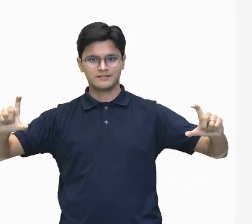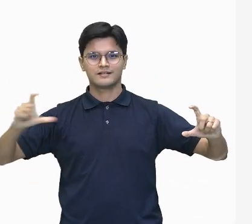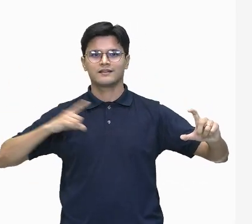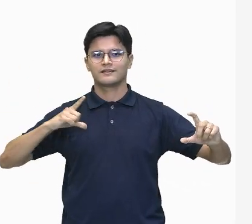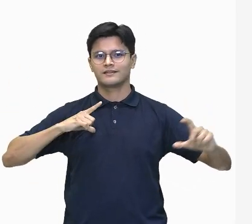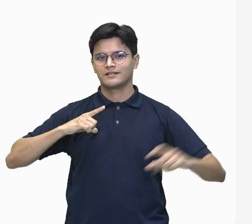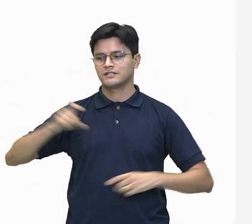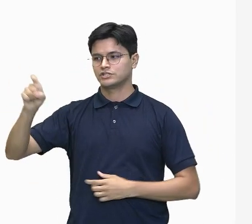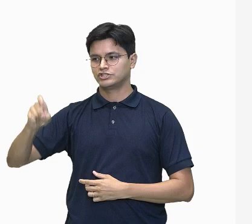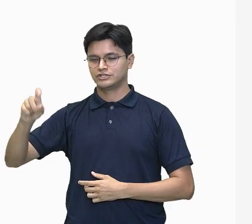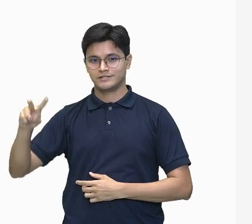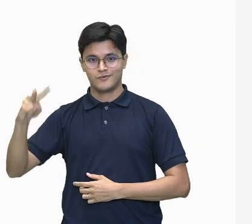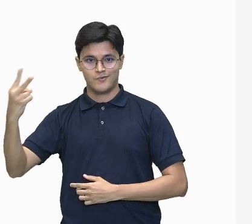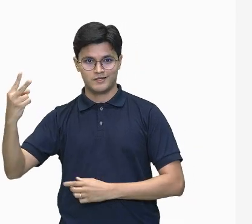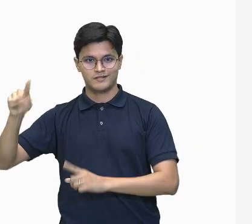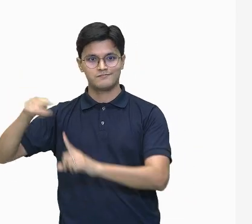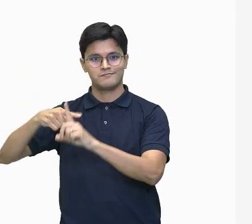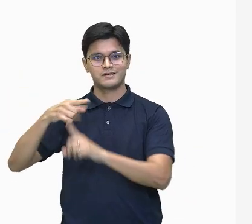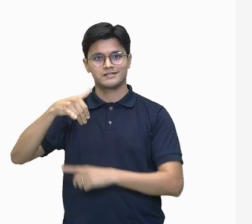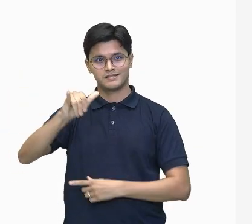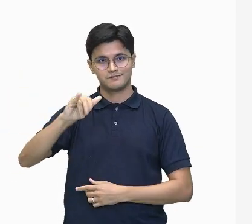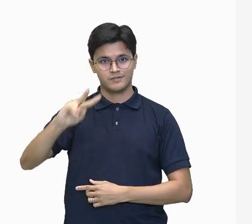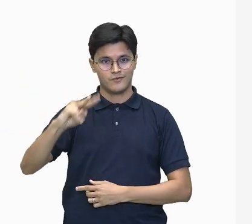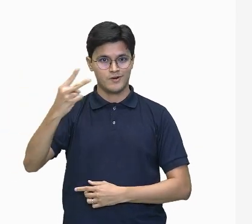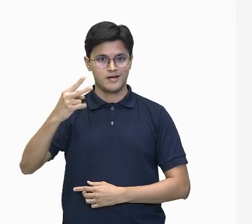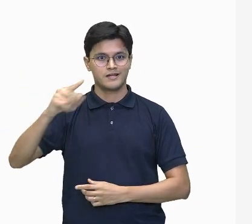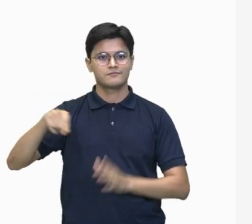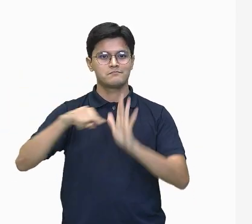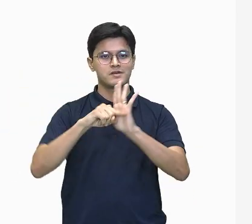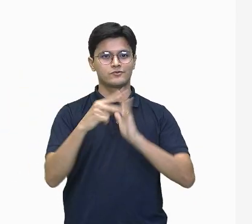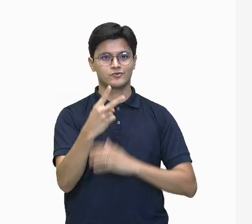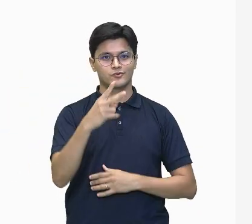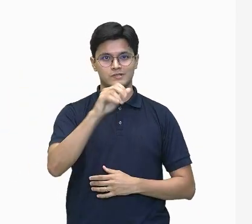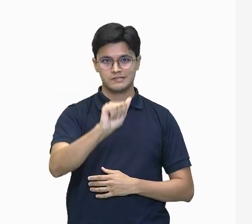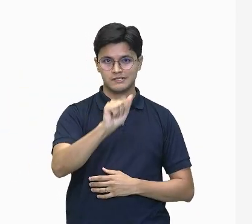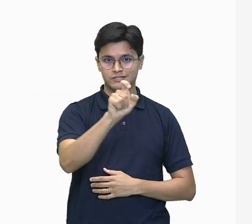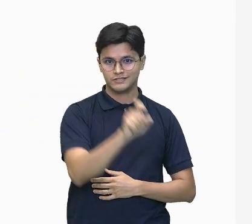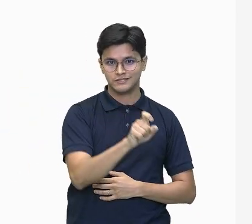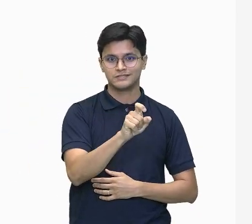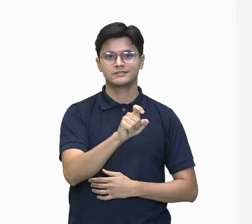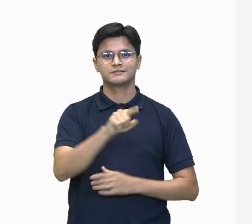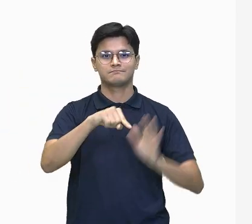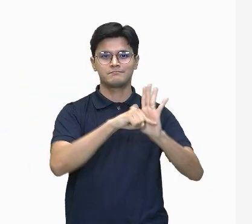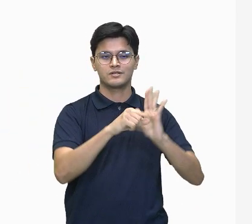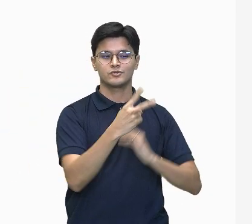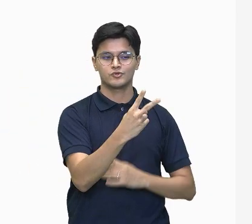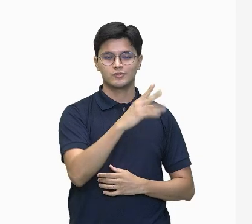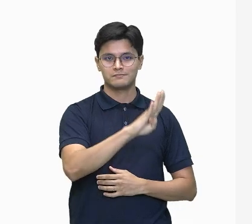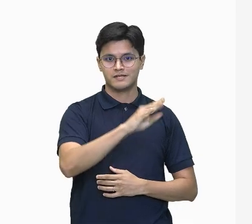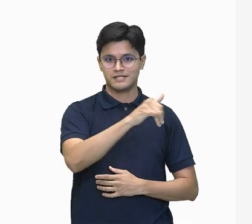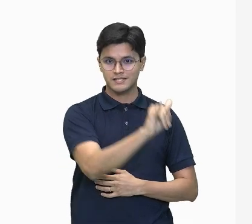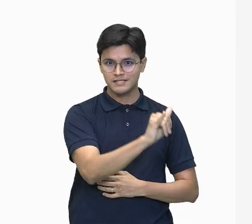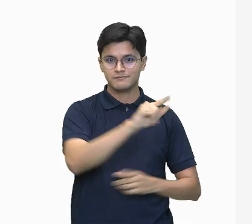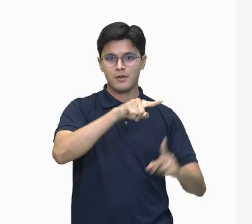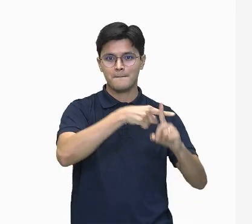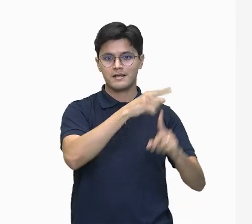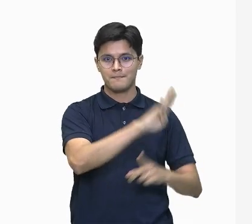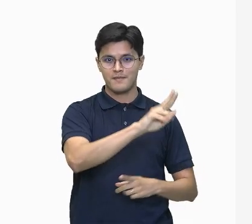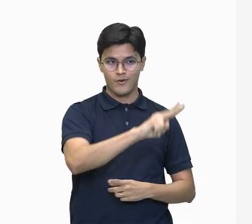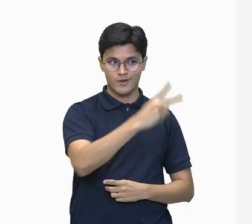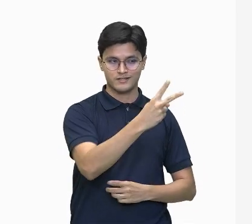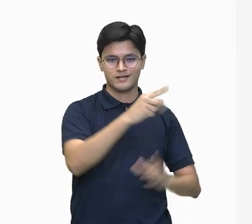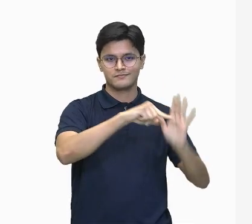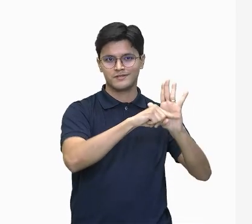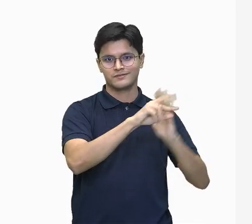ao quadrado, 2ax, 2by, a ao quadrado, b ao quadrado, r ao